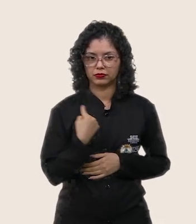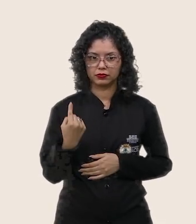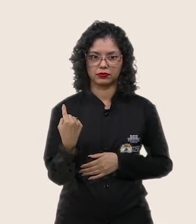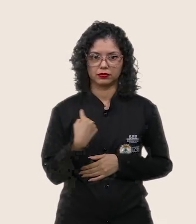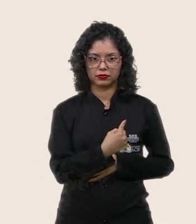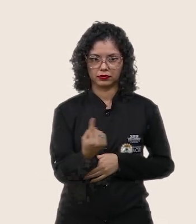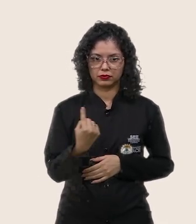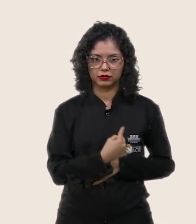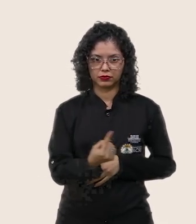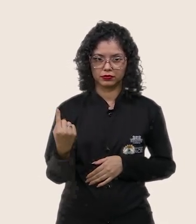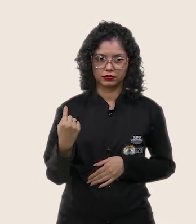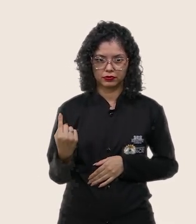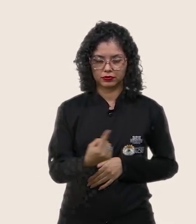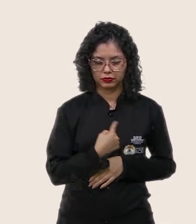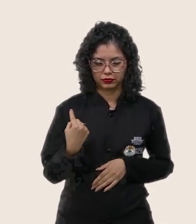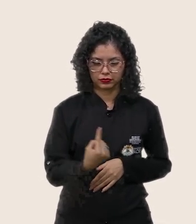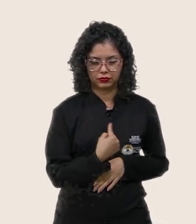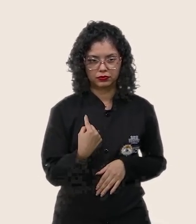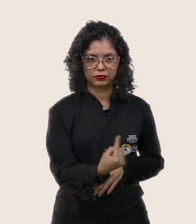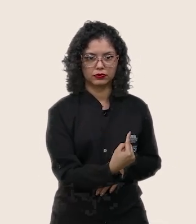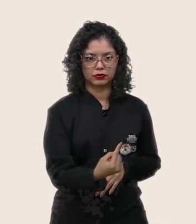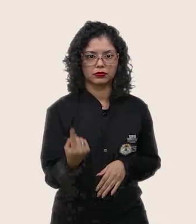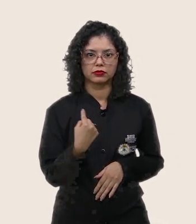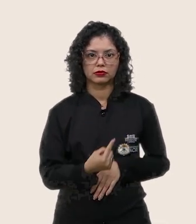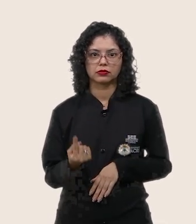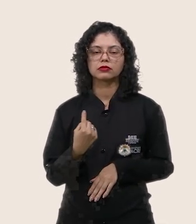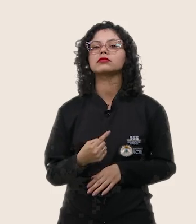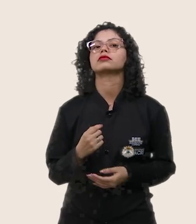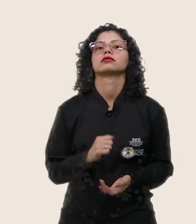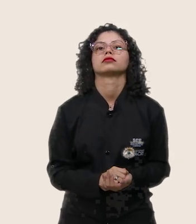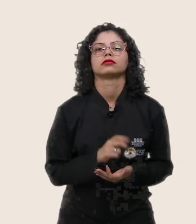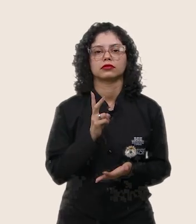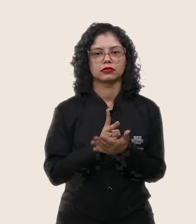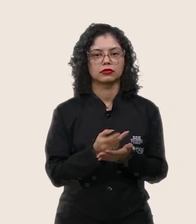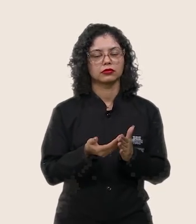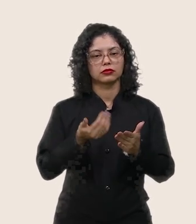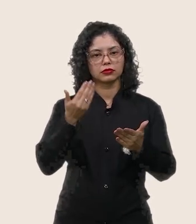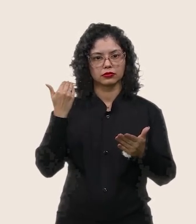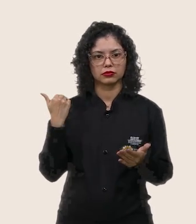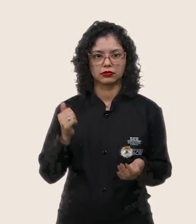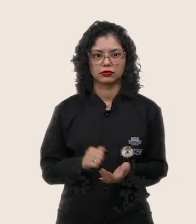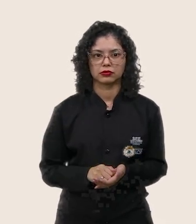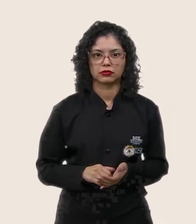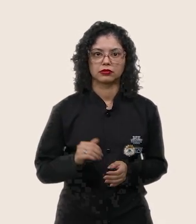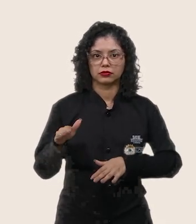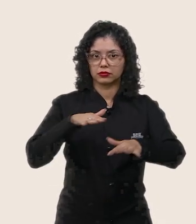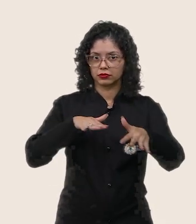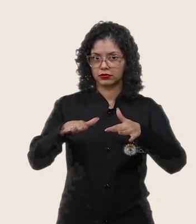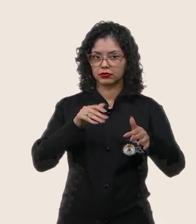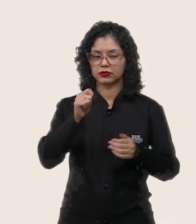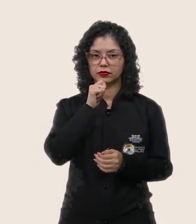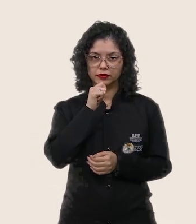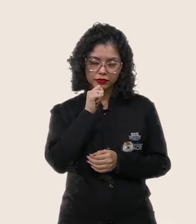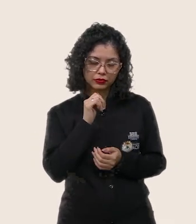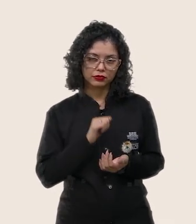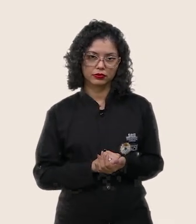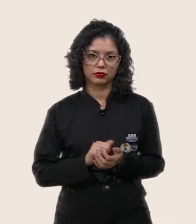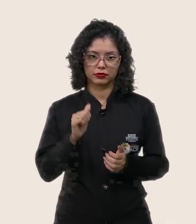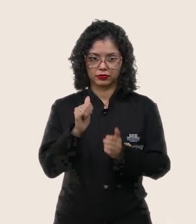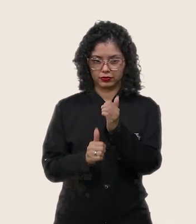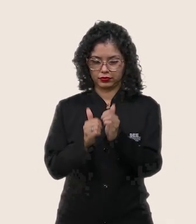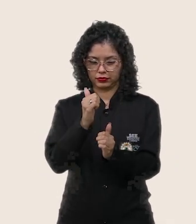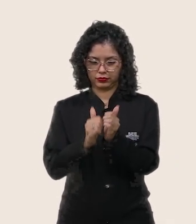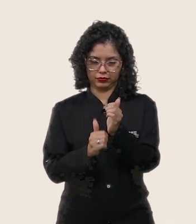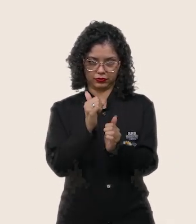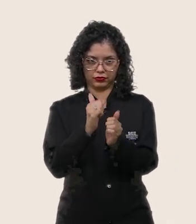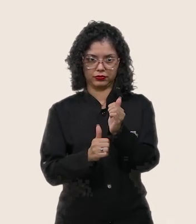diferentes direções, né? Ou então o agitador central em modelos mais antigos e vai movimentar essas roupas. Então esse atrito